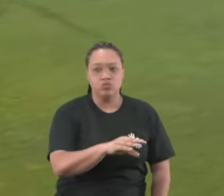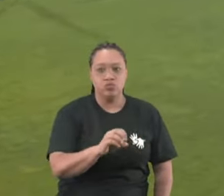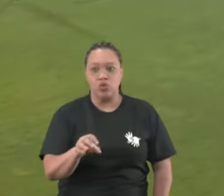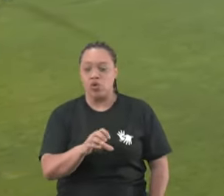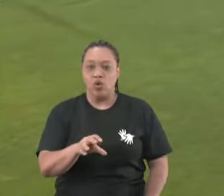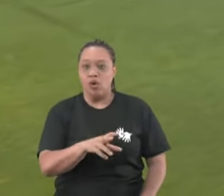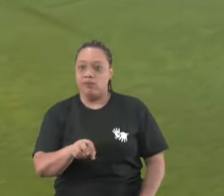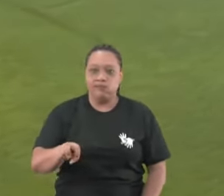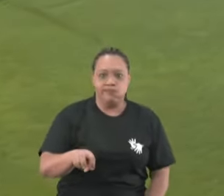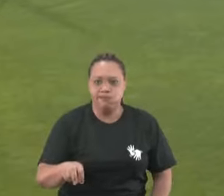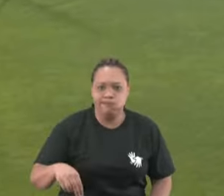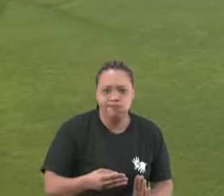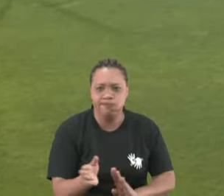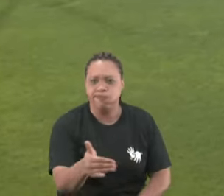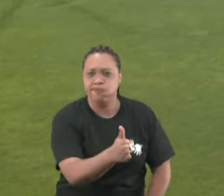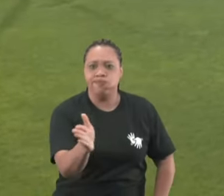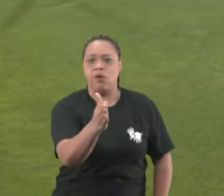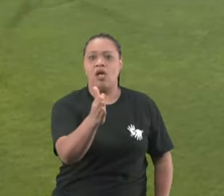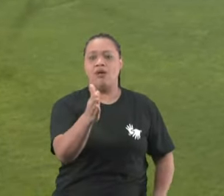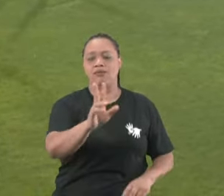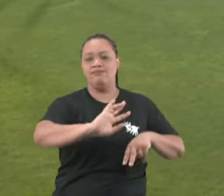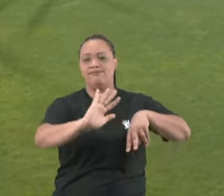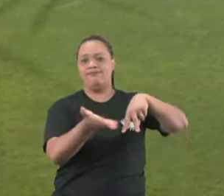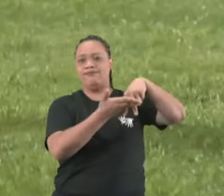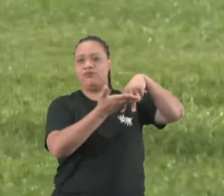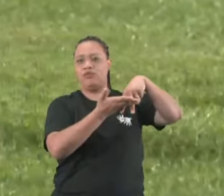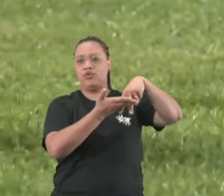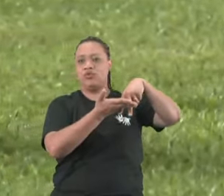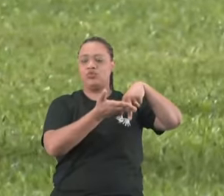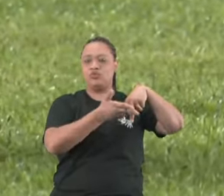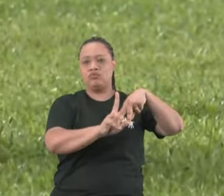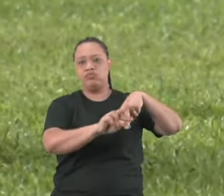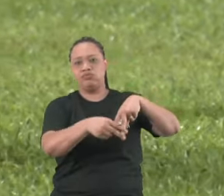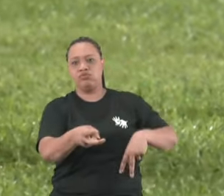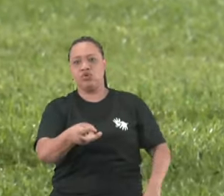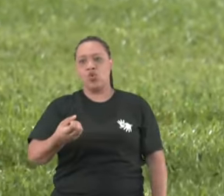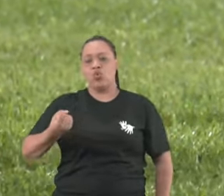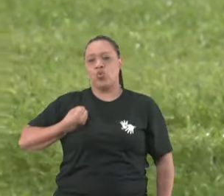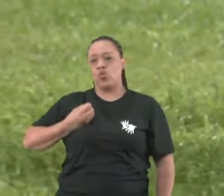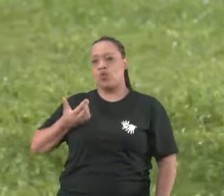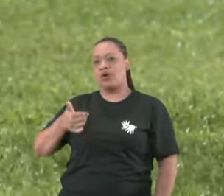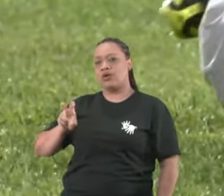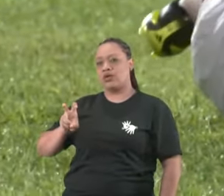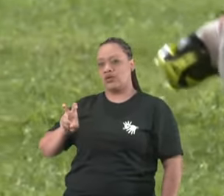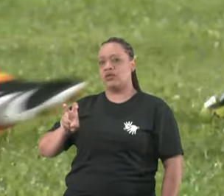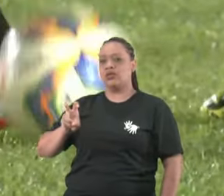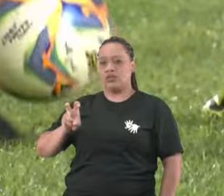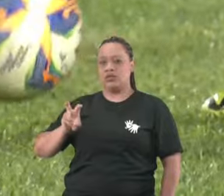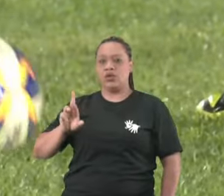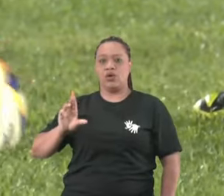Escapada ali pelo meio, mais uma falta agora em cima do Jorginho. Falta cometida pelo camisa 15, o Rony Lobo.